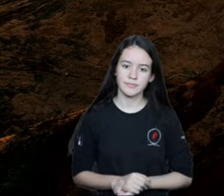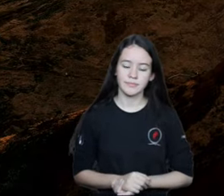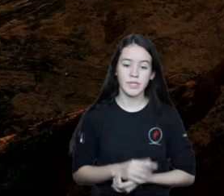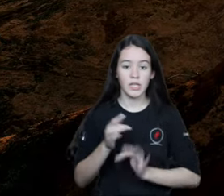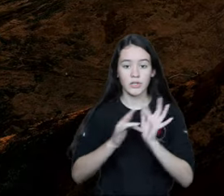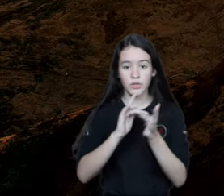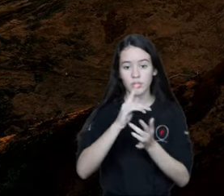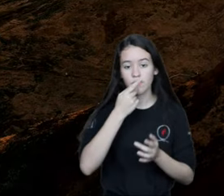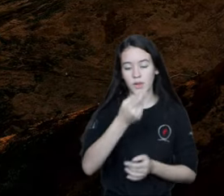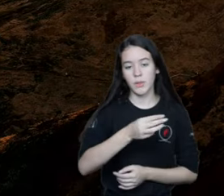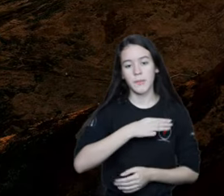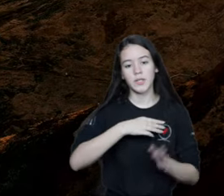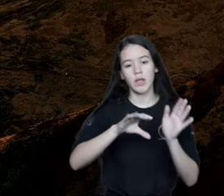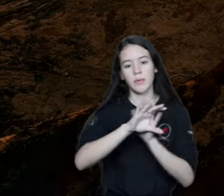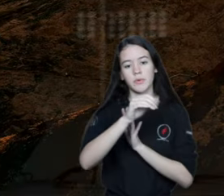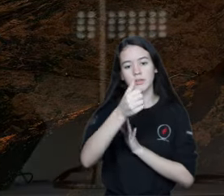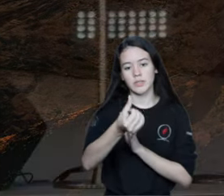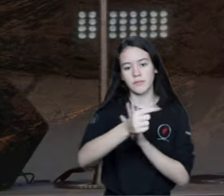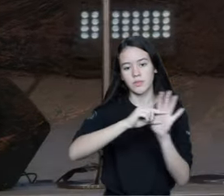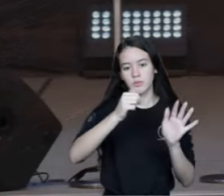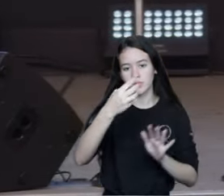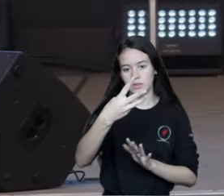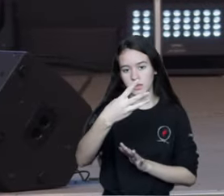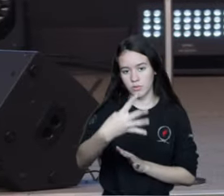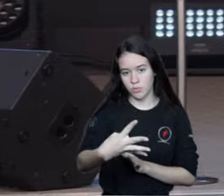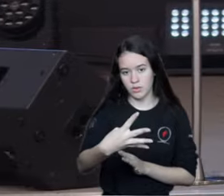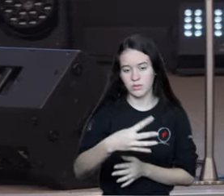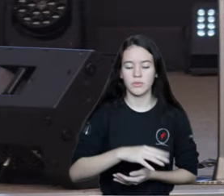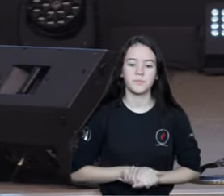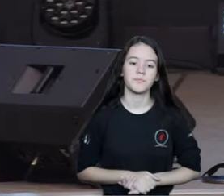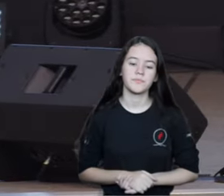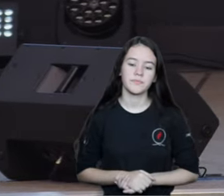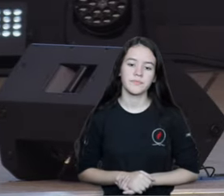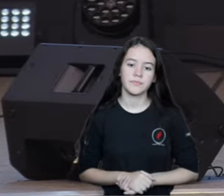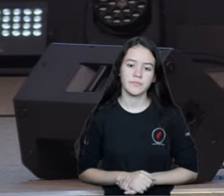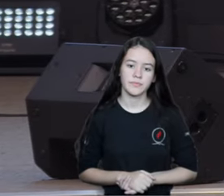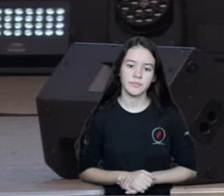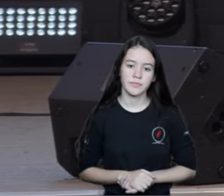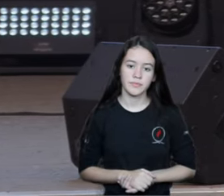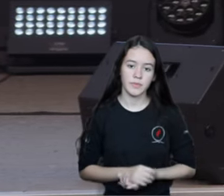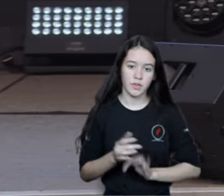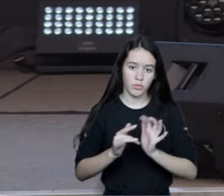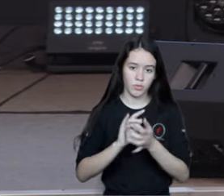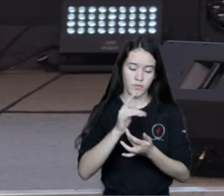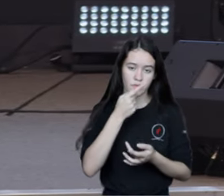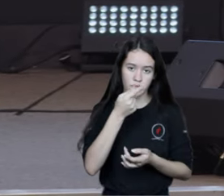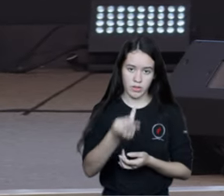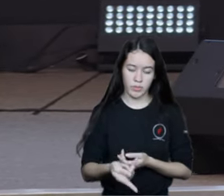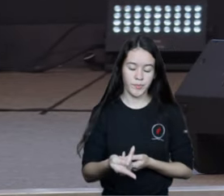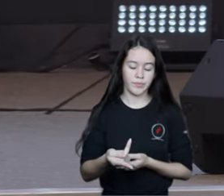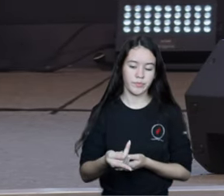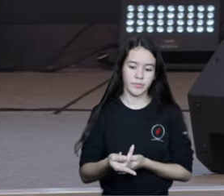foi Jesus que falou em Mateus 6:34 Não é ele diz que basta